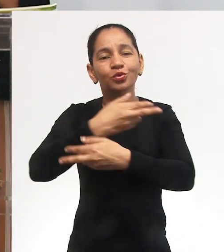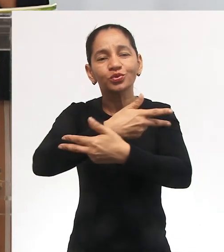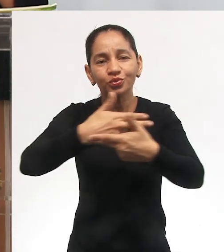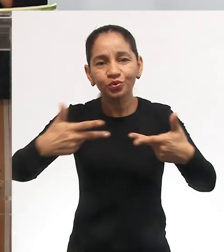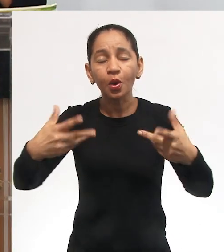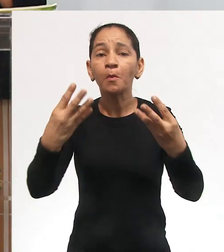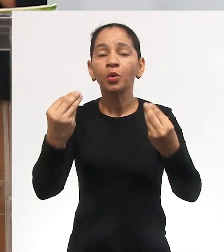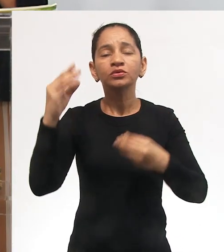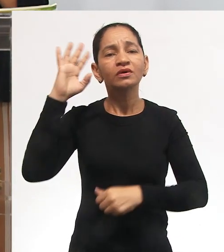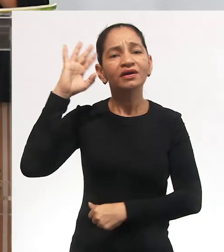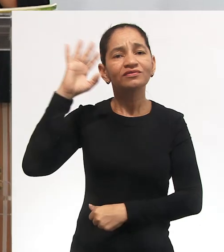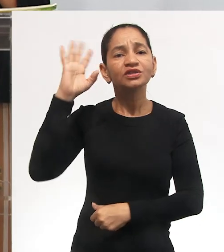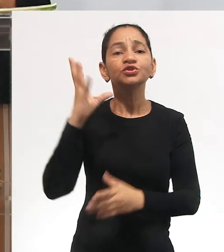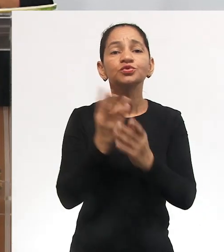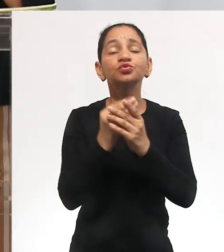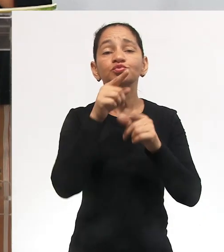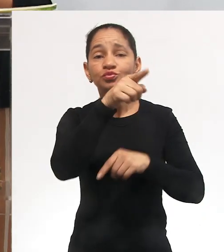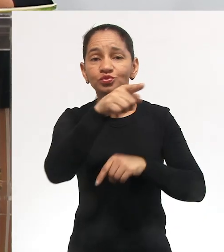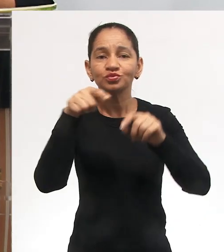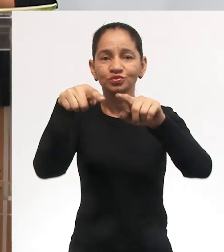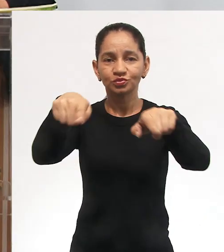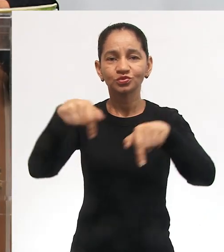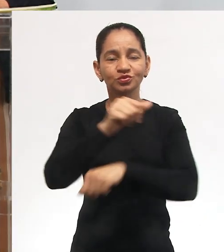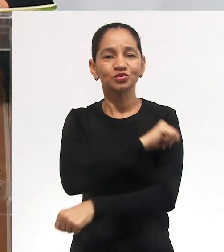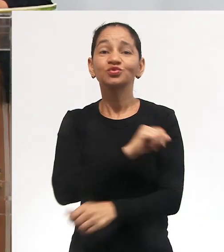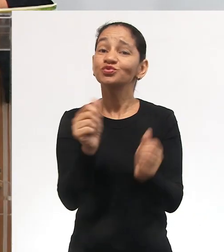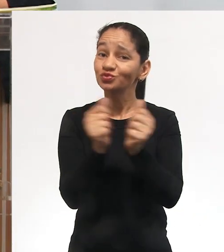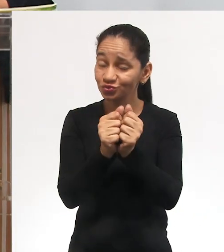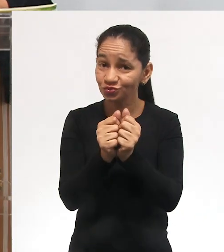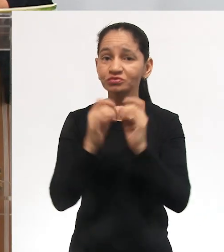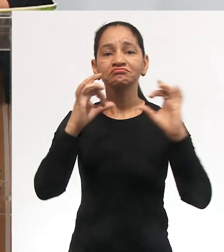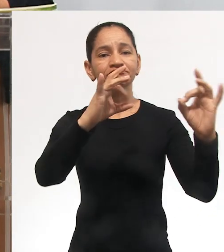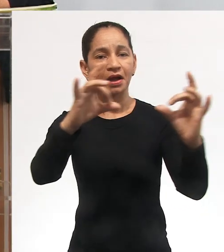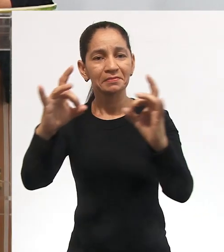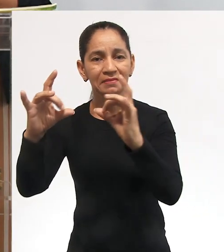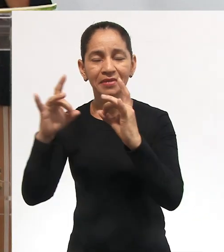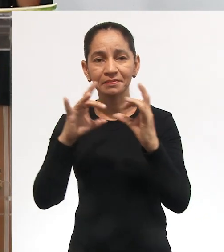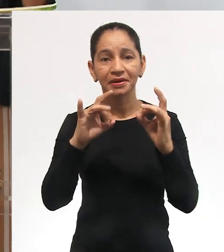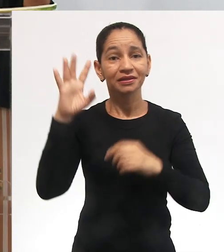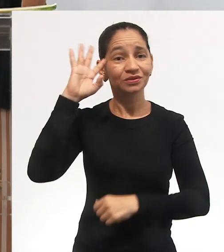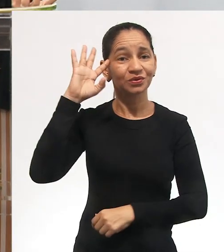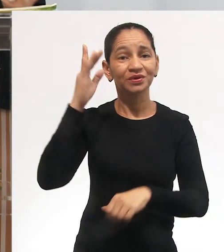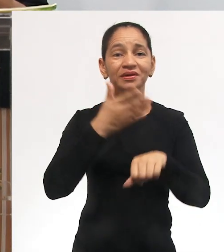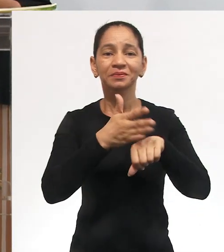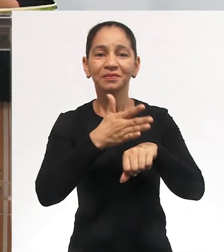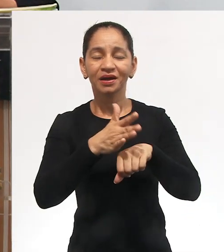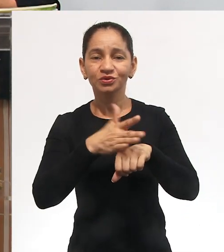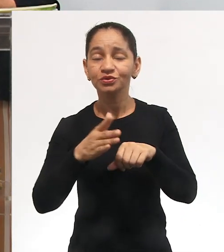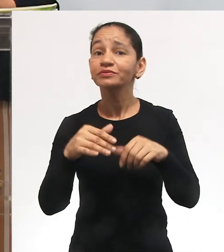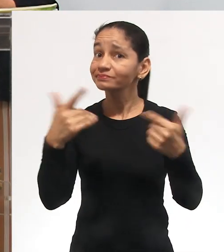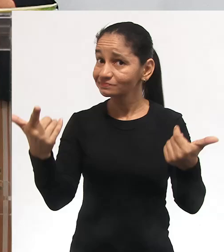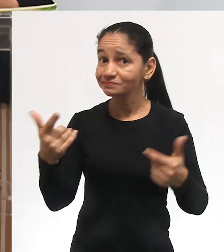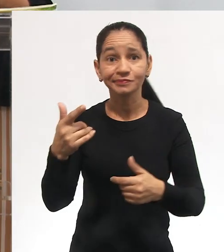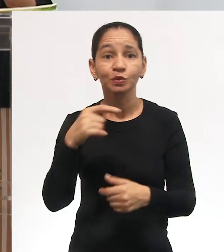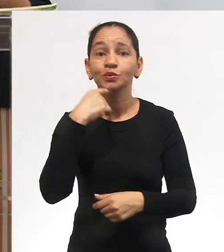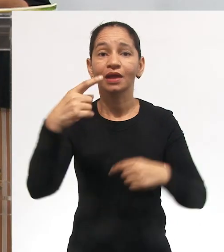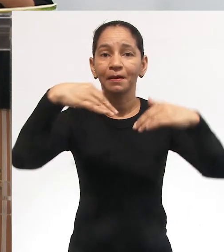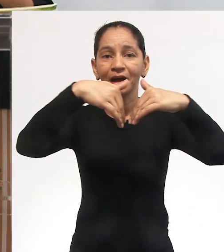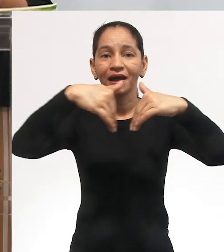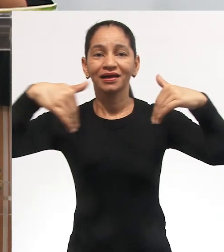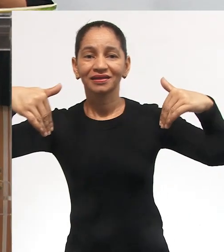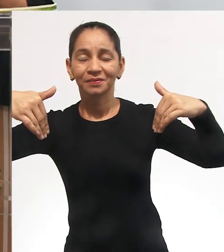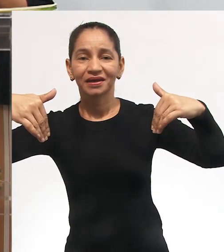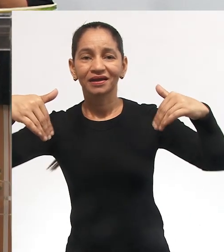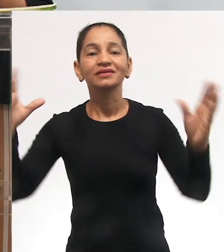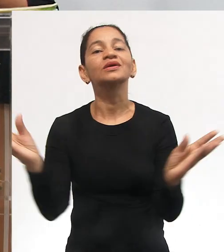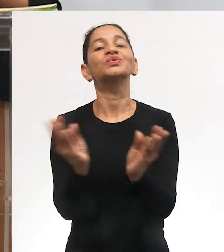E isso você tem que refletir também na sala de aula com o seu aluno. Trabalhar teoria e prática. Não existe